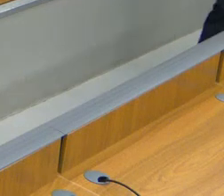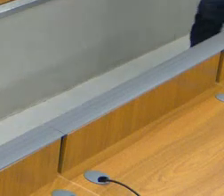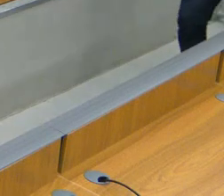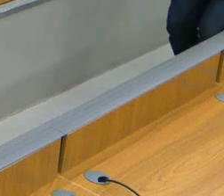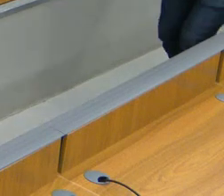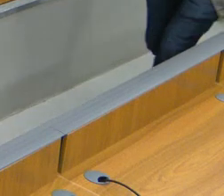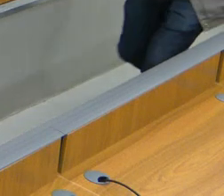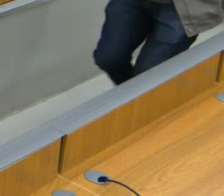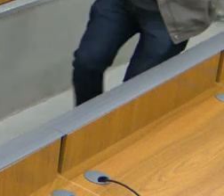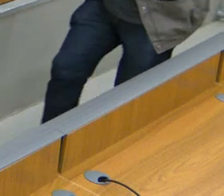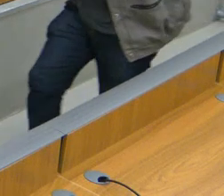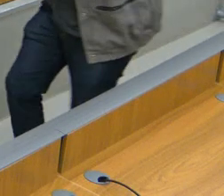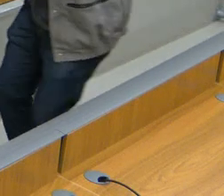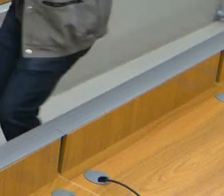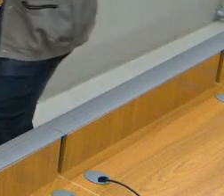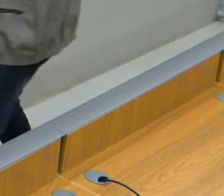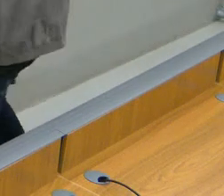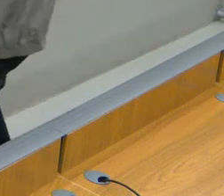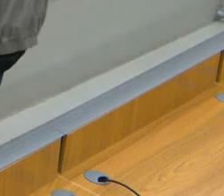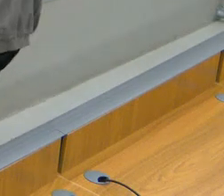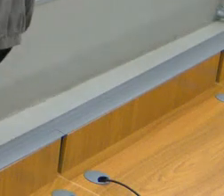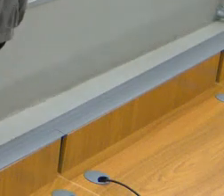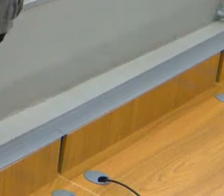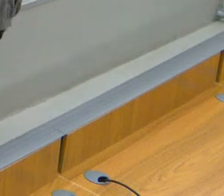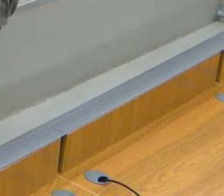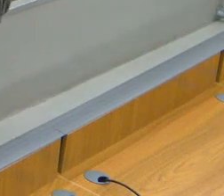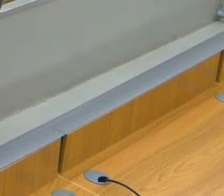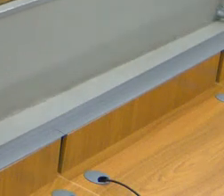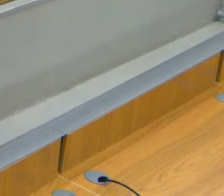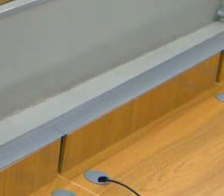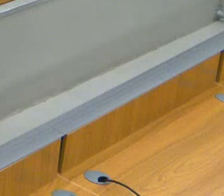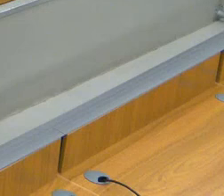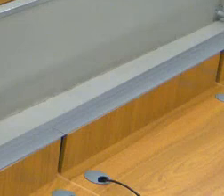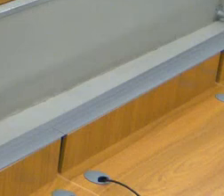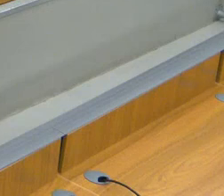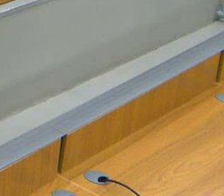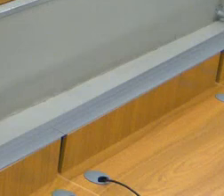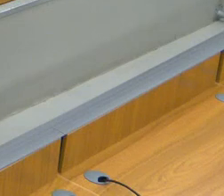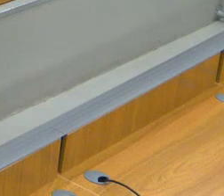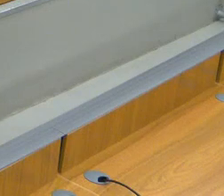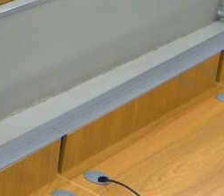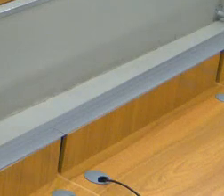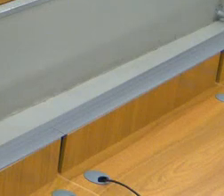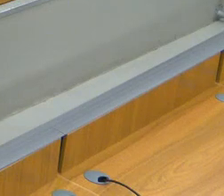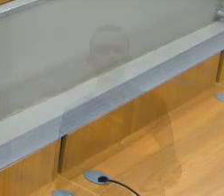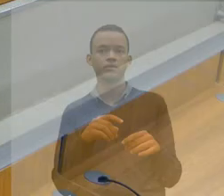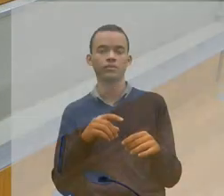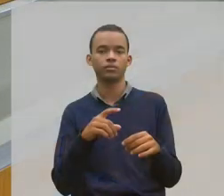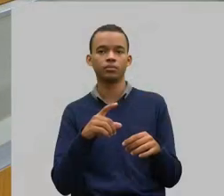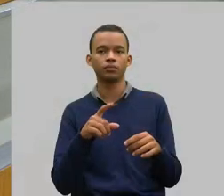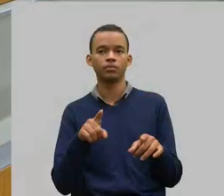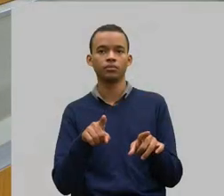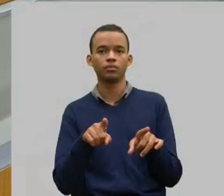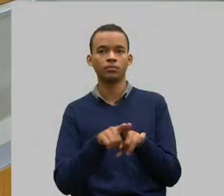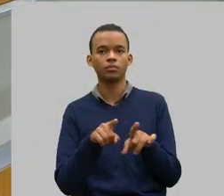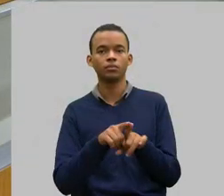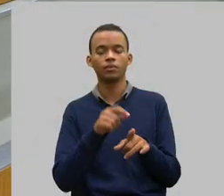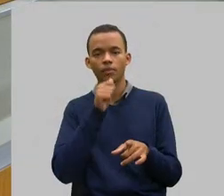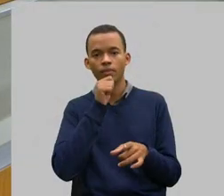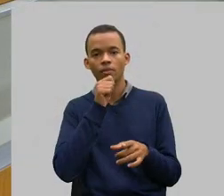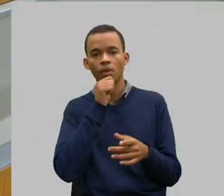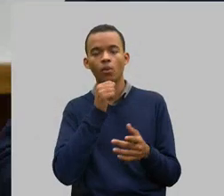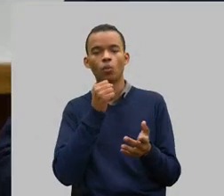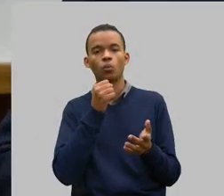completamente inconsequente A grande maioria deles aimentos não põe mais a chancela de que aquilo é um